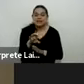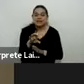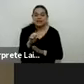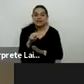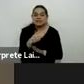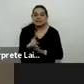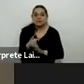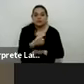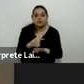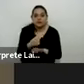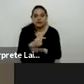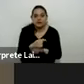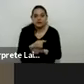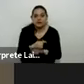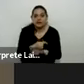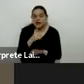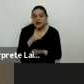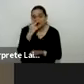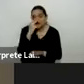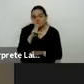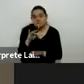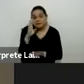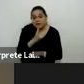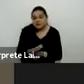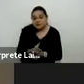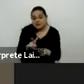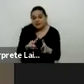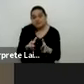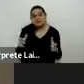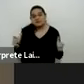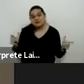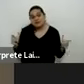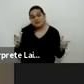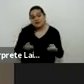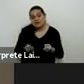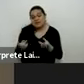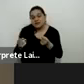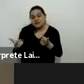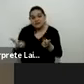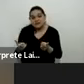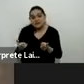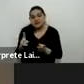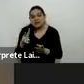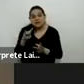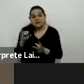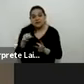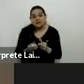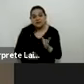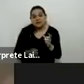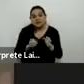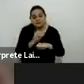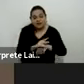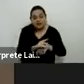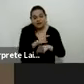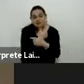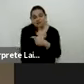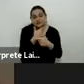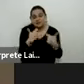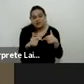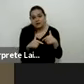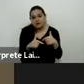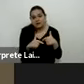falta de perspectiva de crescimento, com falta de perspectiva de geração de emprego. Não há, por parte do governo,